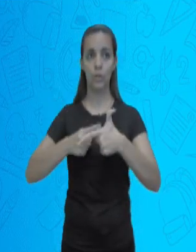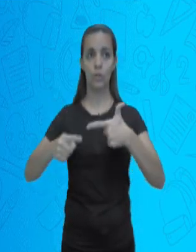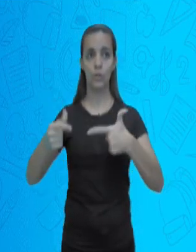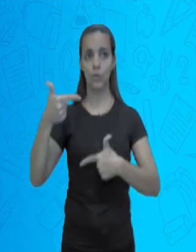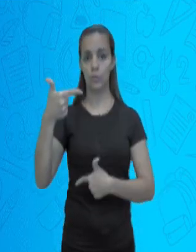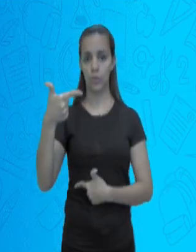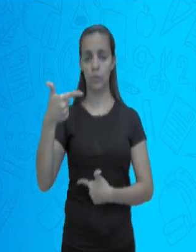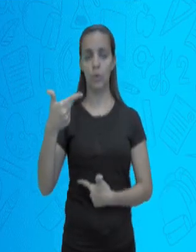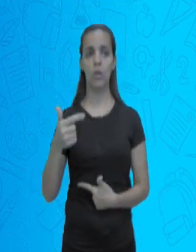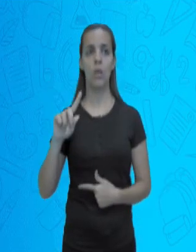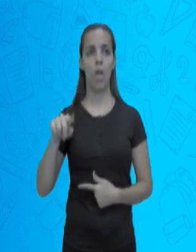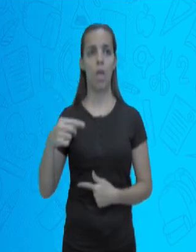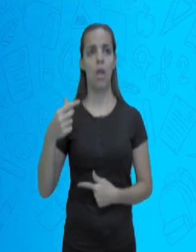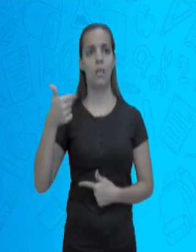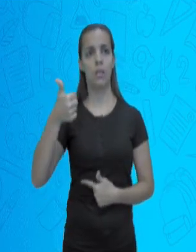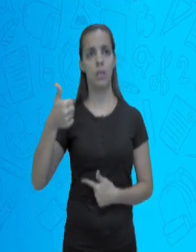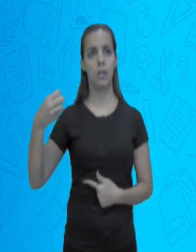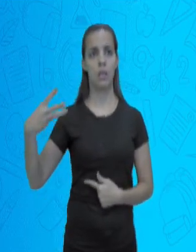13,9.